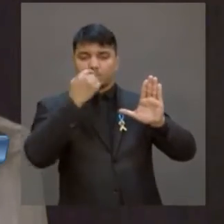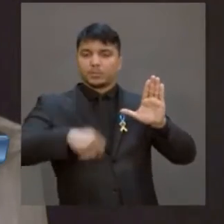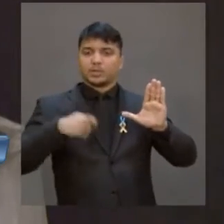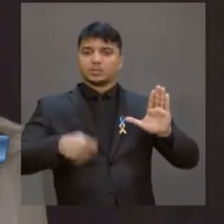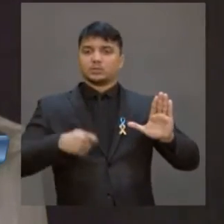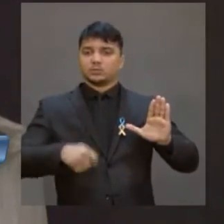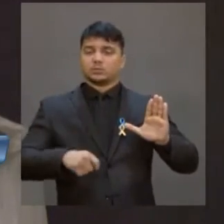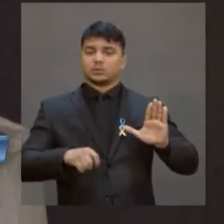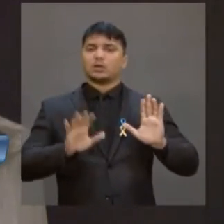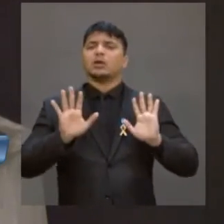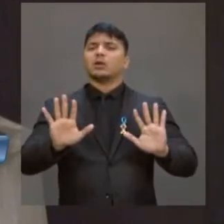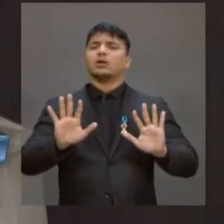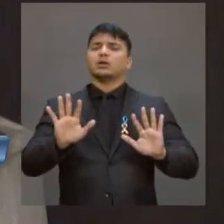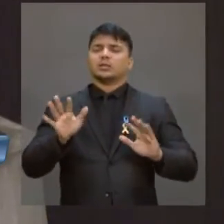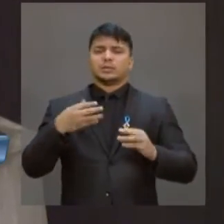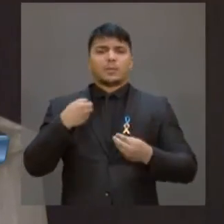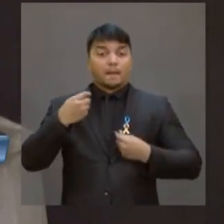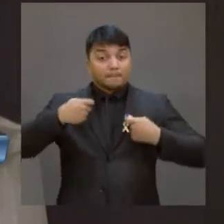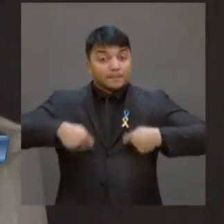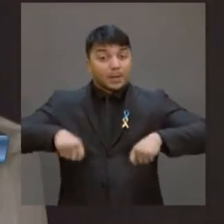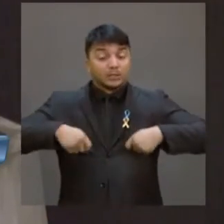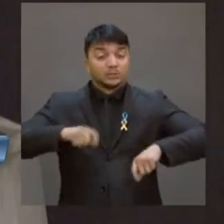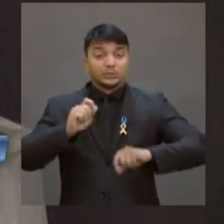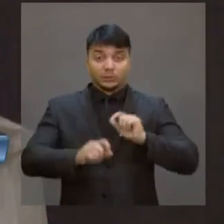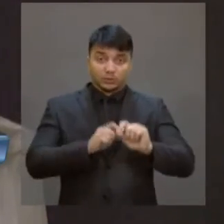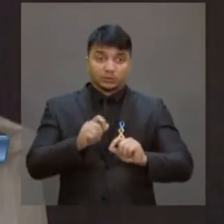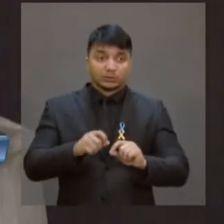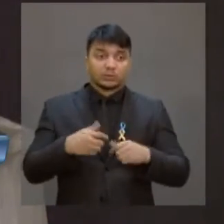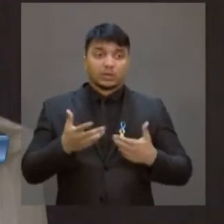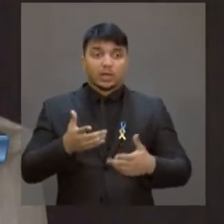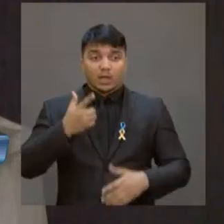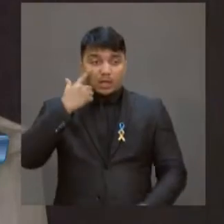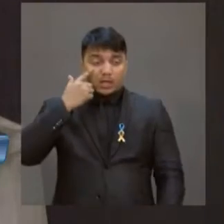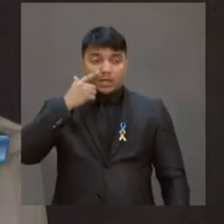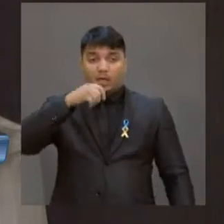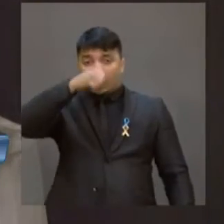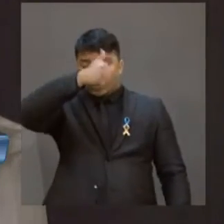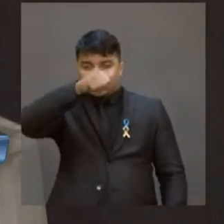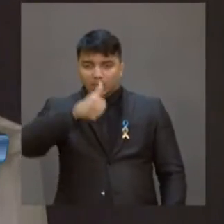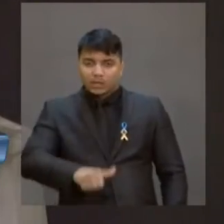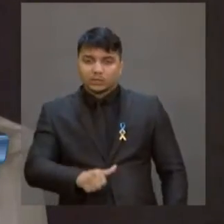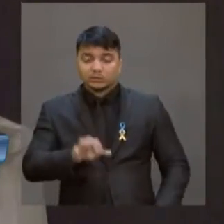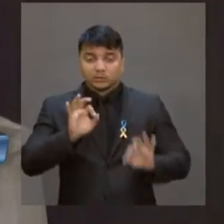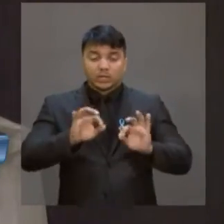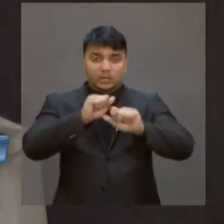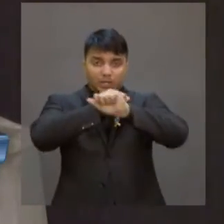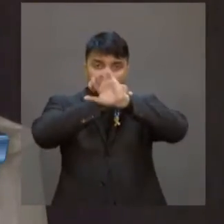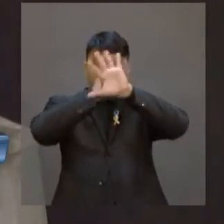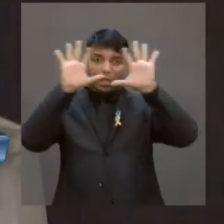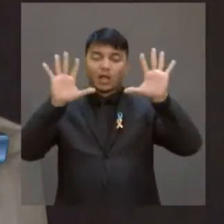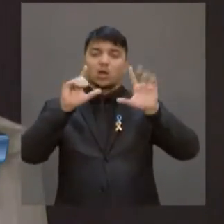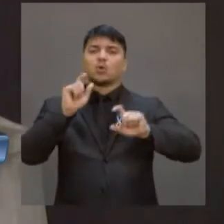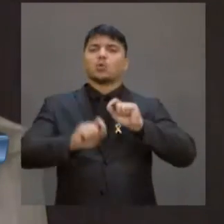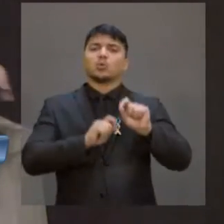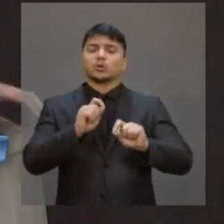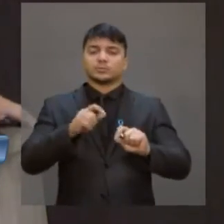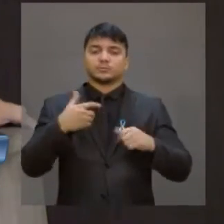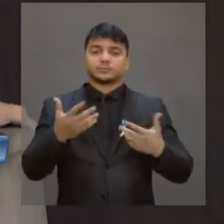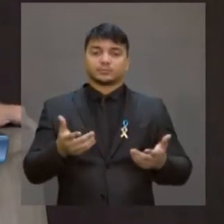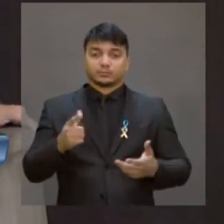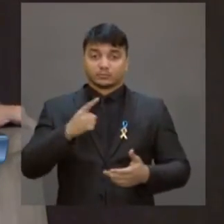Agora, é necessário analisar com clareza que